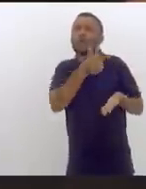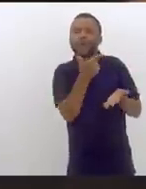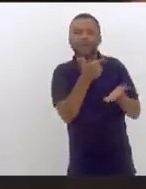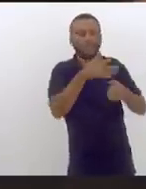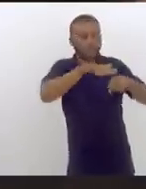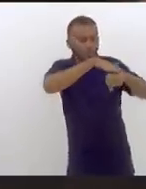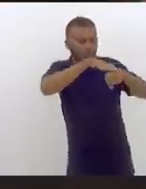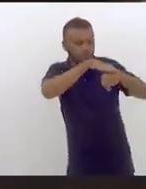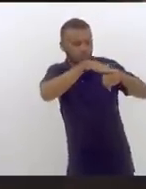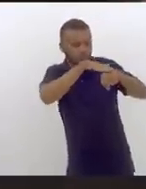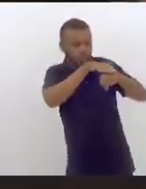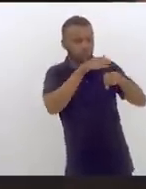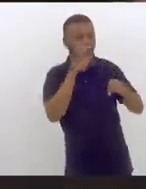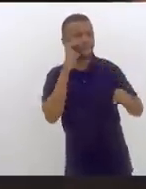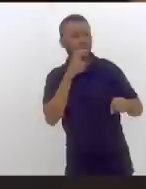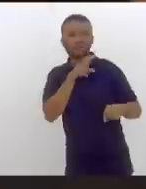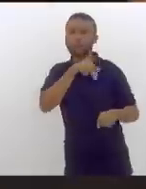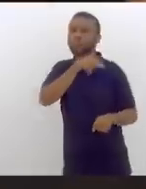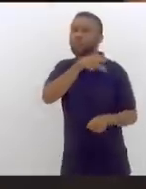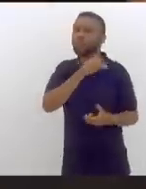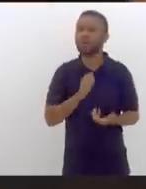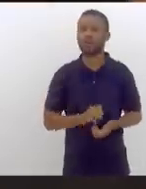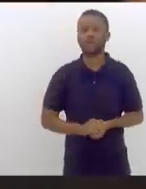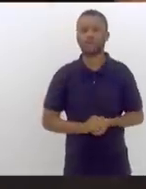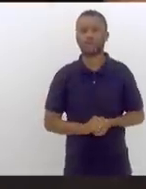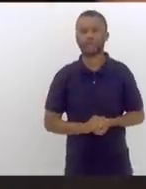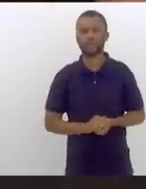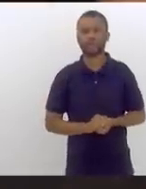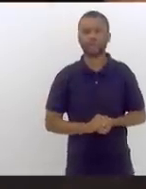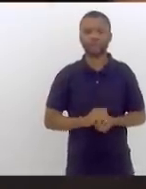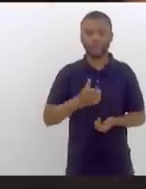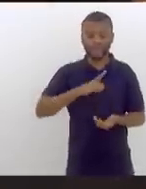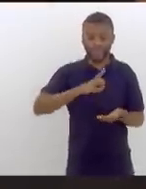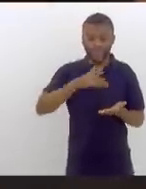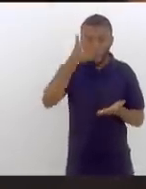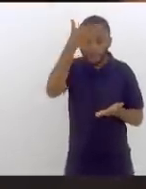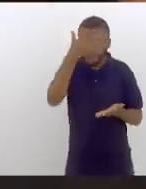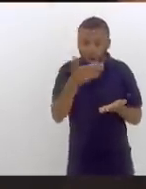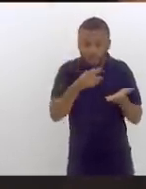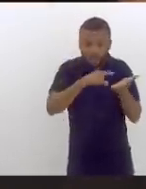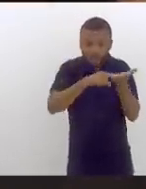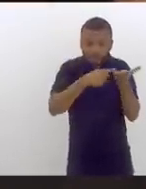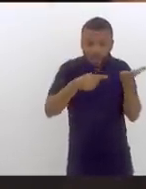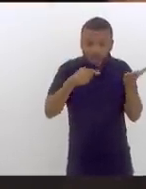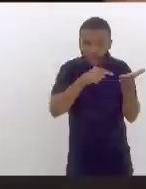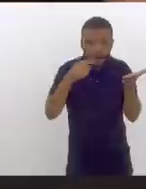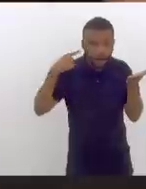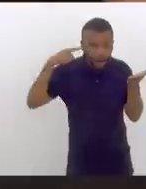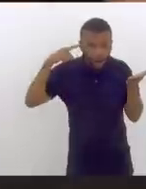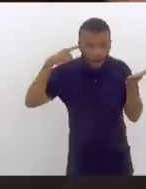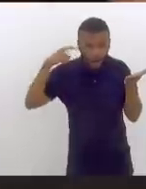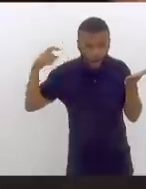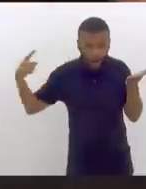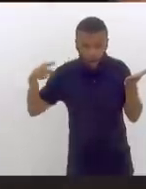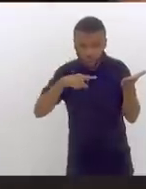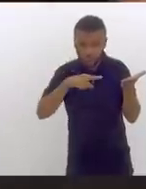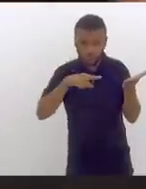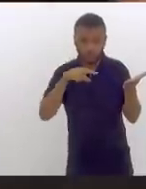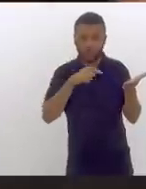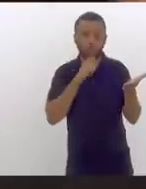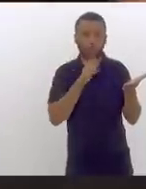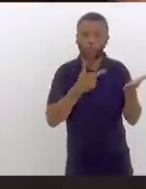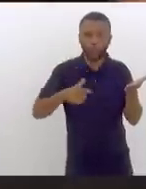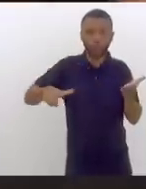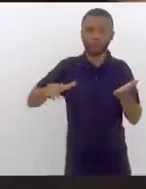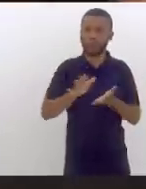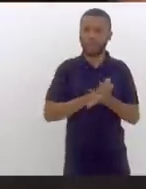conversado comigo sem nunca ter me visto você nunca tinha nem meu laudo os cara foram totalmente responsáveis e ninguém me defendeu naquele momento